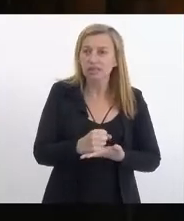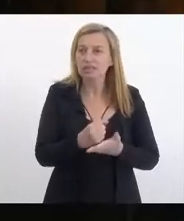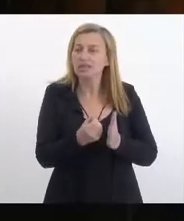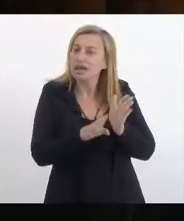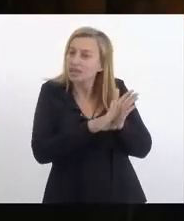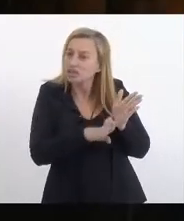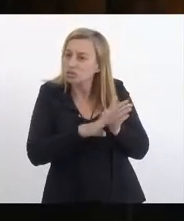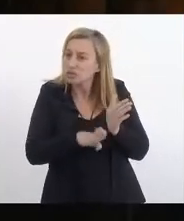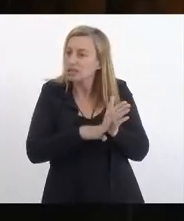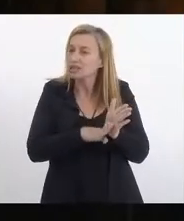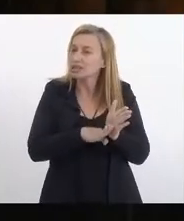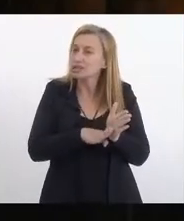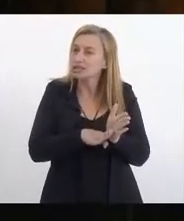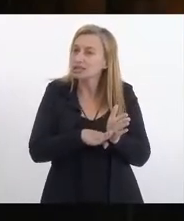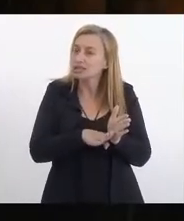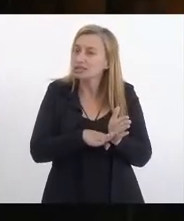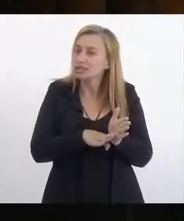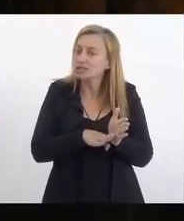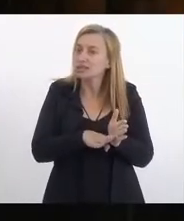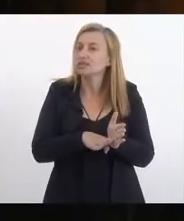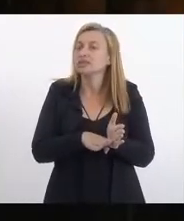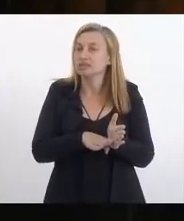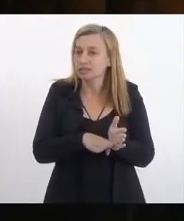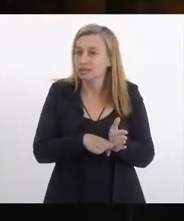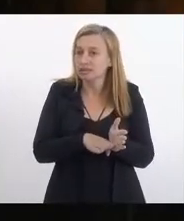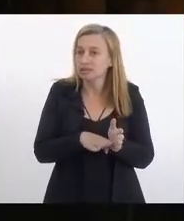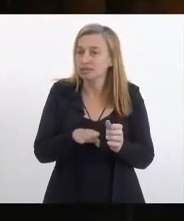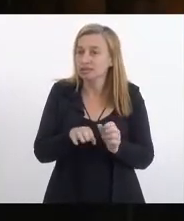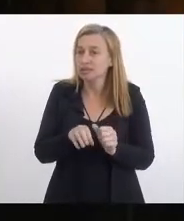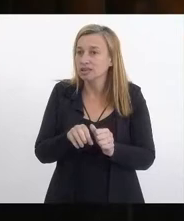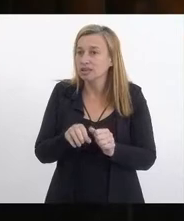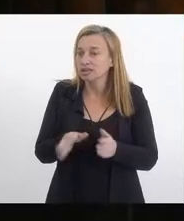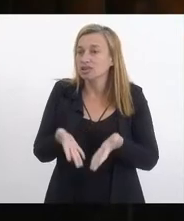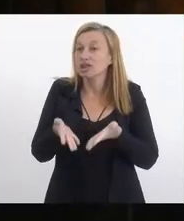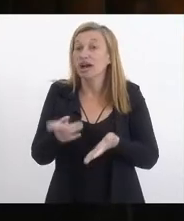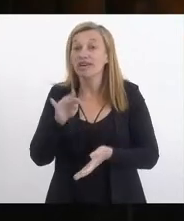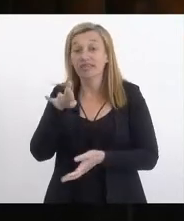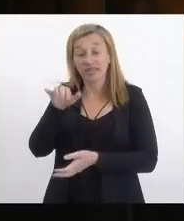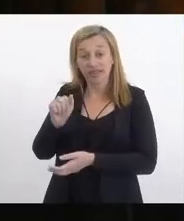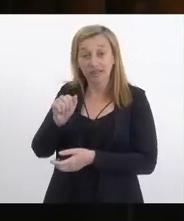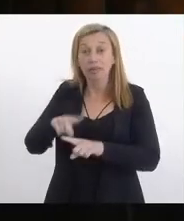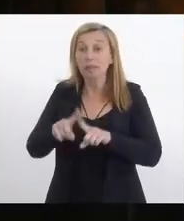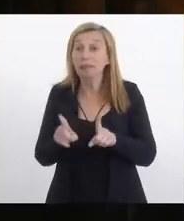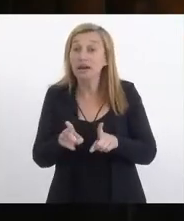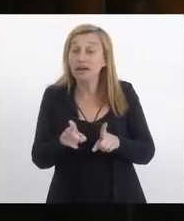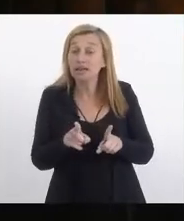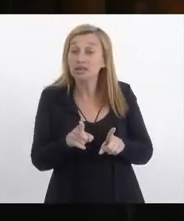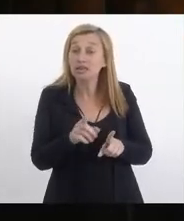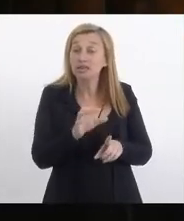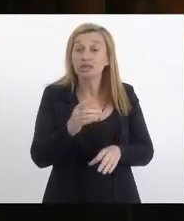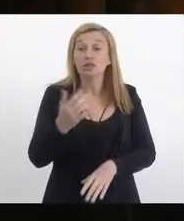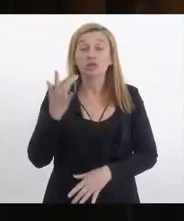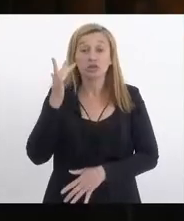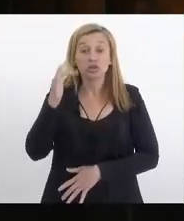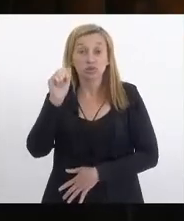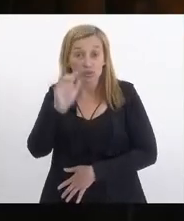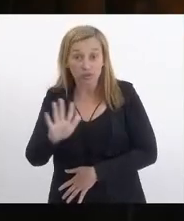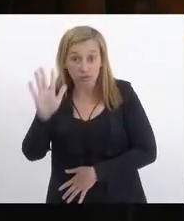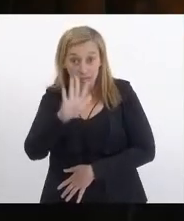despesa e estima a receita. Mas a ótica do Tesouro